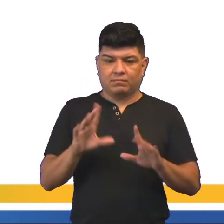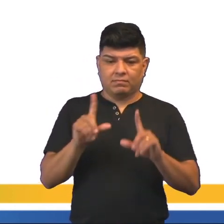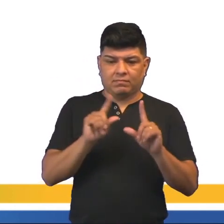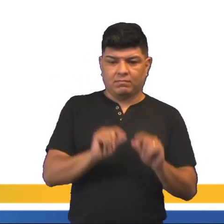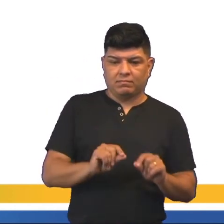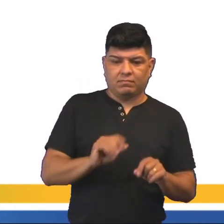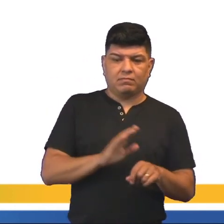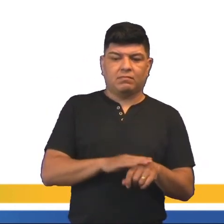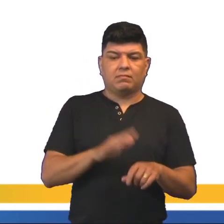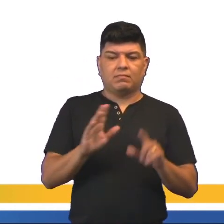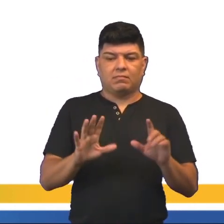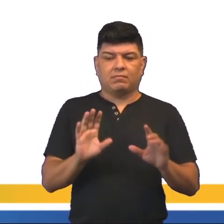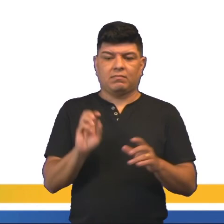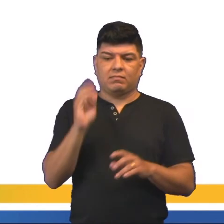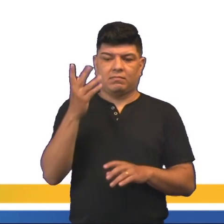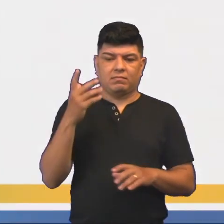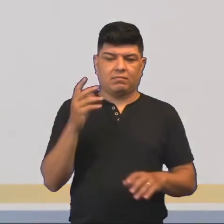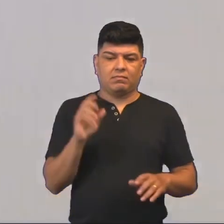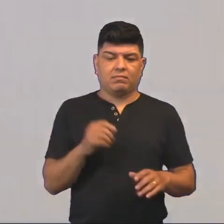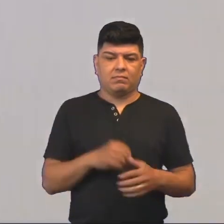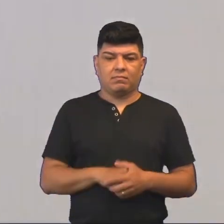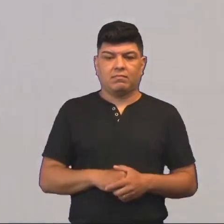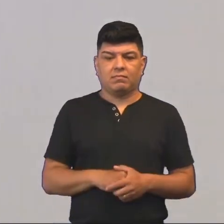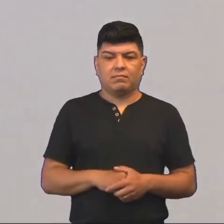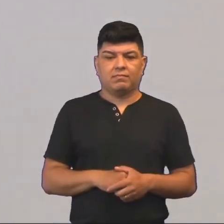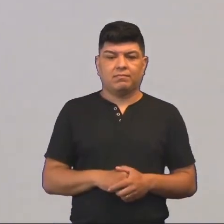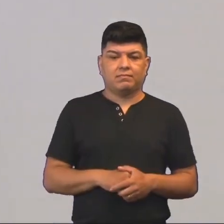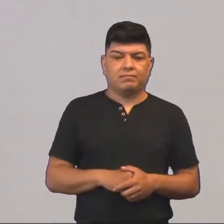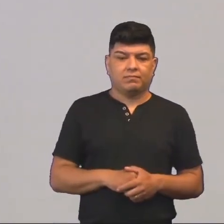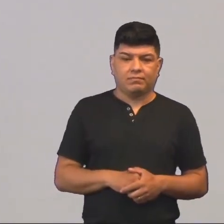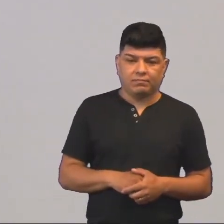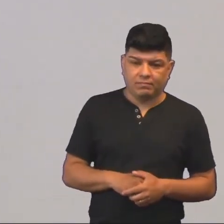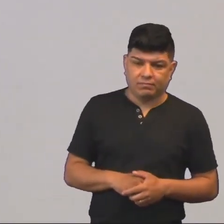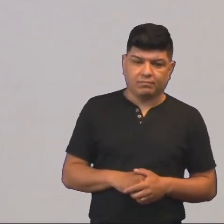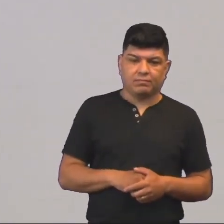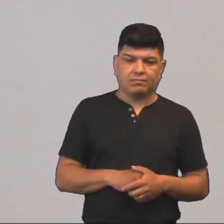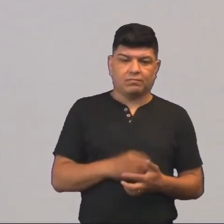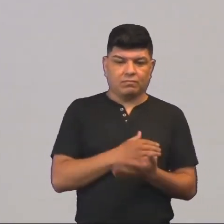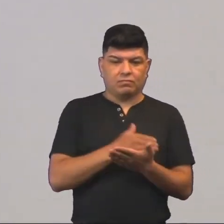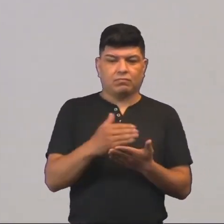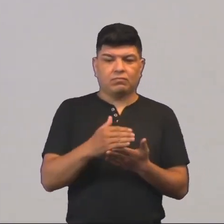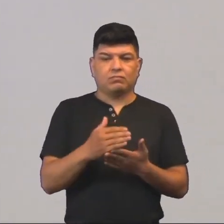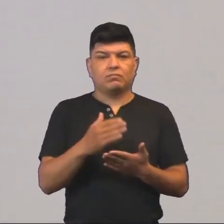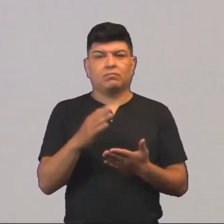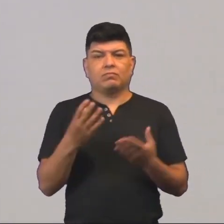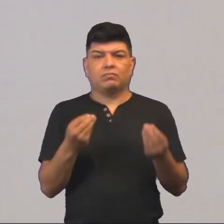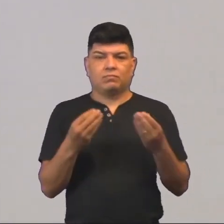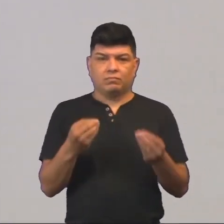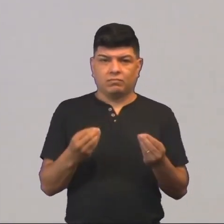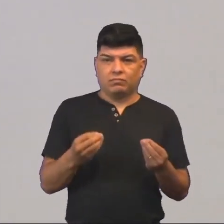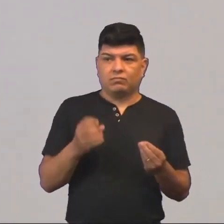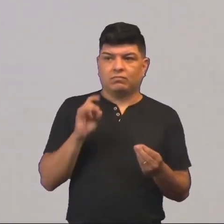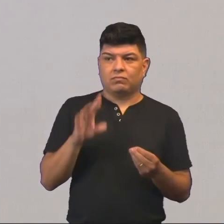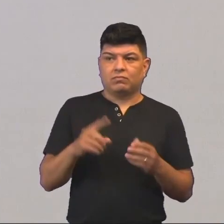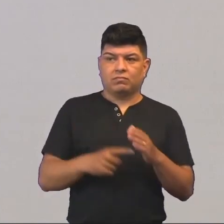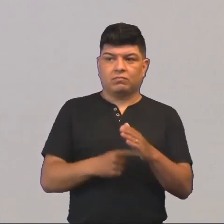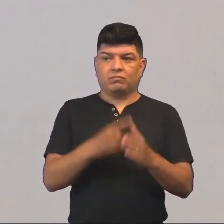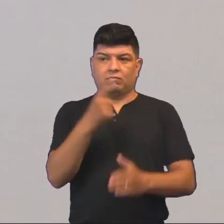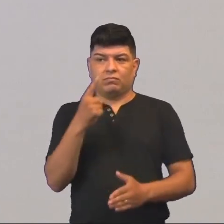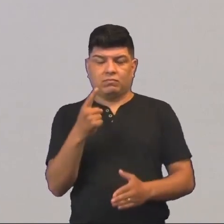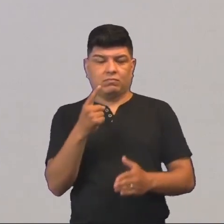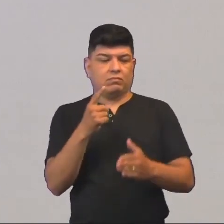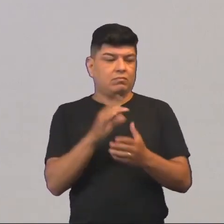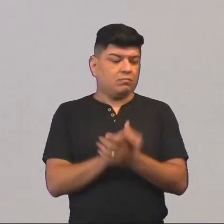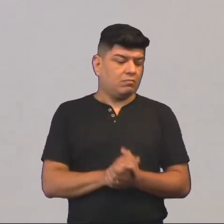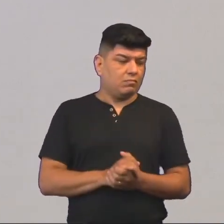ao máximo esses efeitos que estão acontecendo. Então, como eu citei para vocês lá no início, muitas drogas bastam uma única